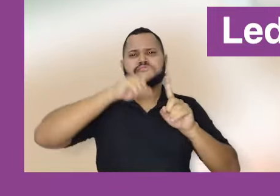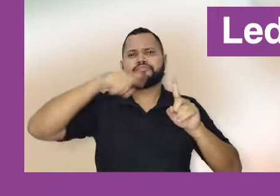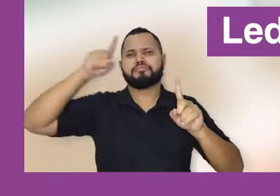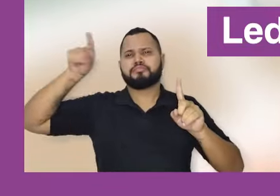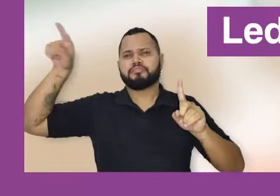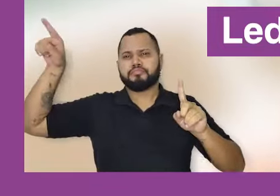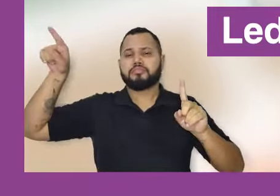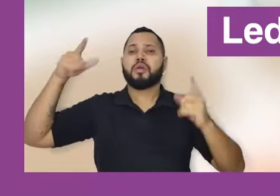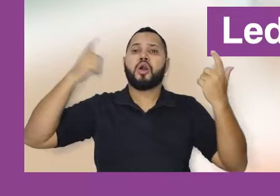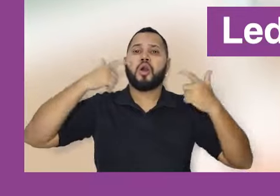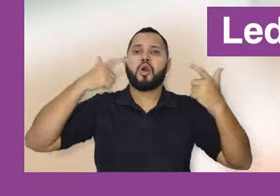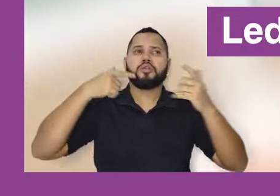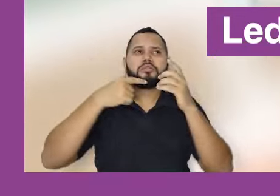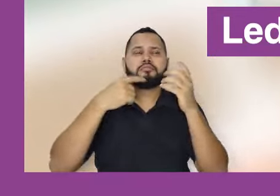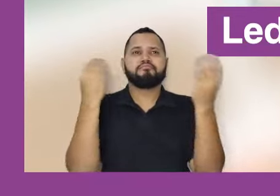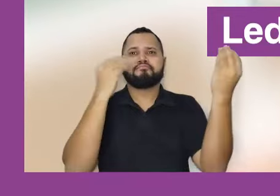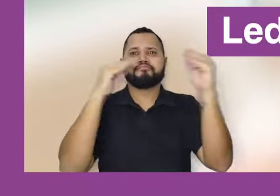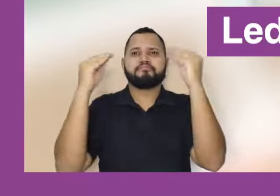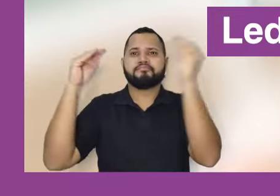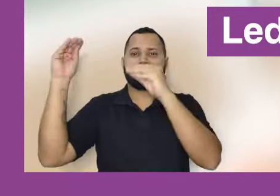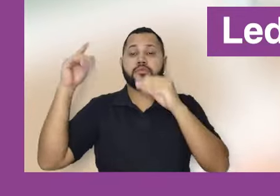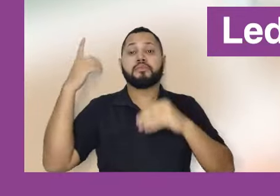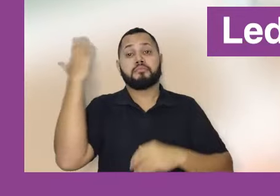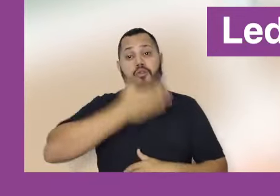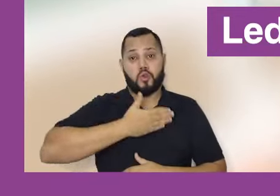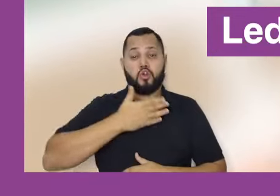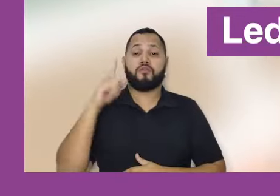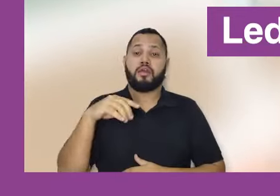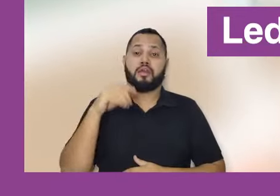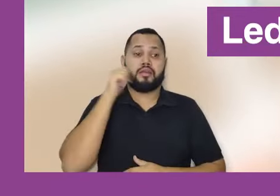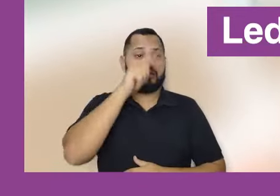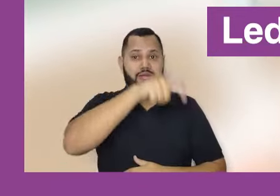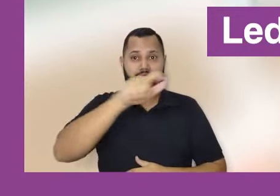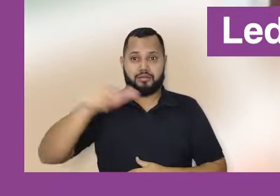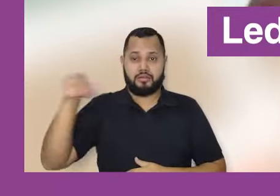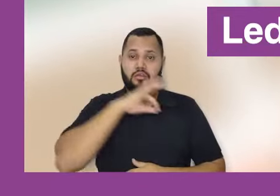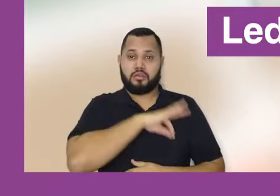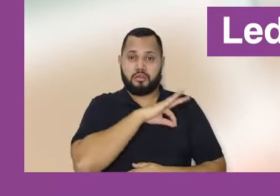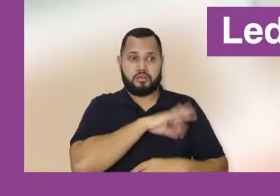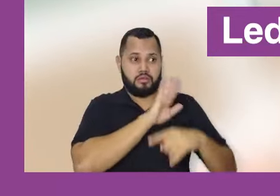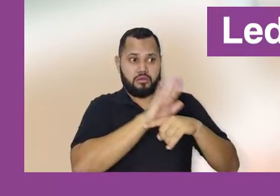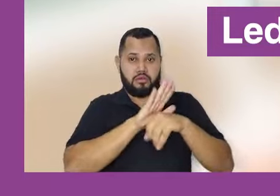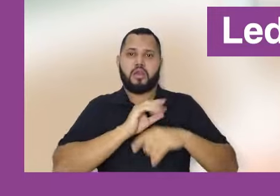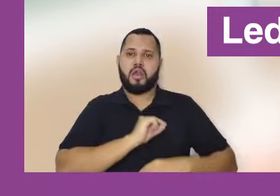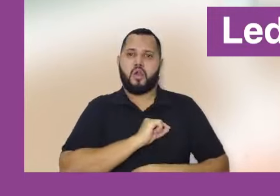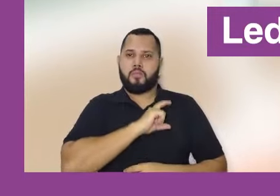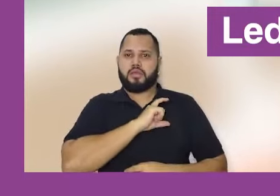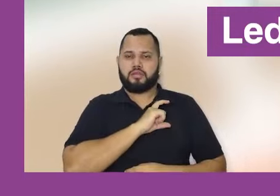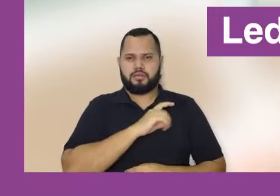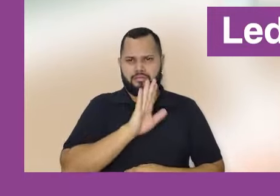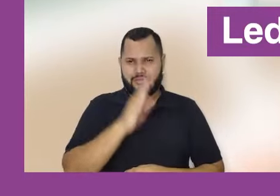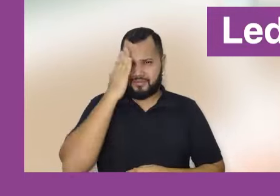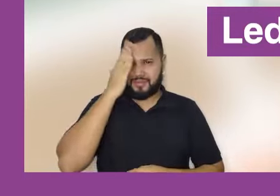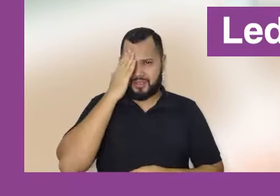por onde que a gente é medido é o quanto que tá aumentando a renda das pessoas que a gente apoia mas muito